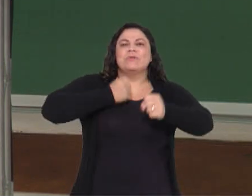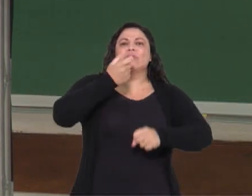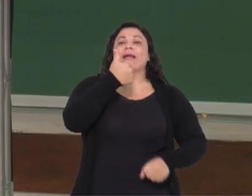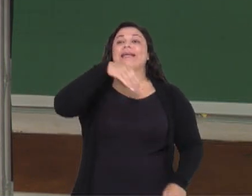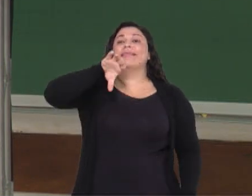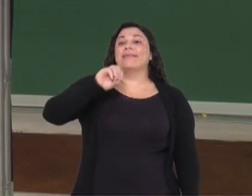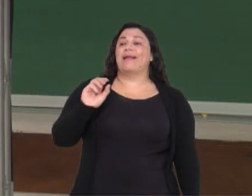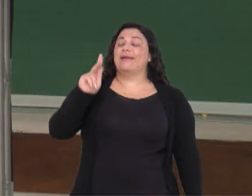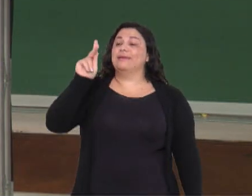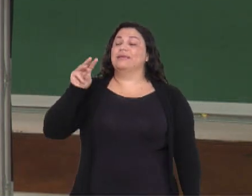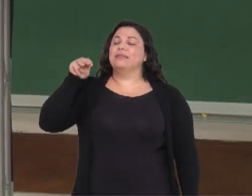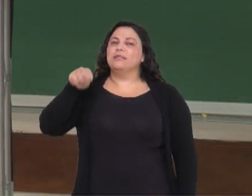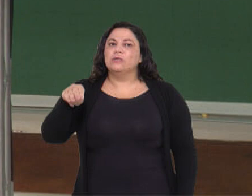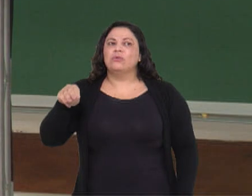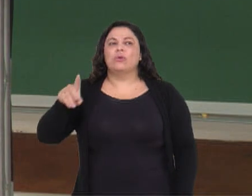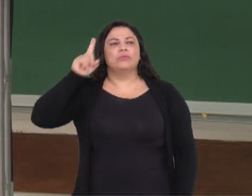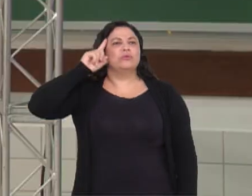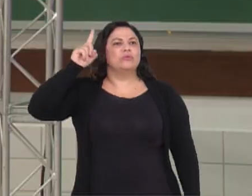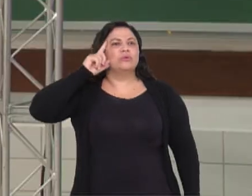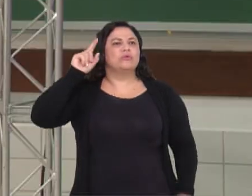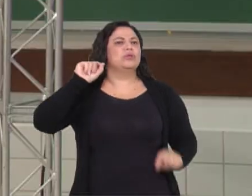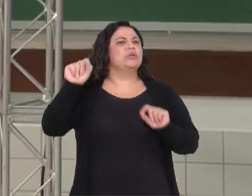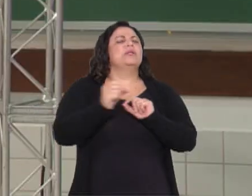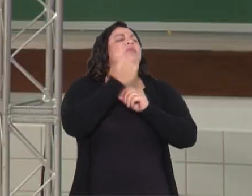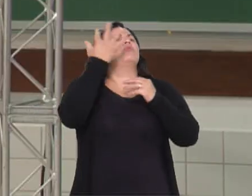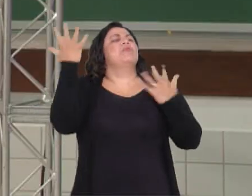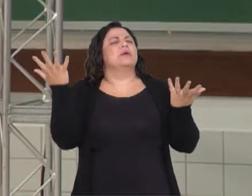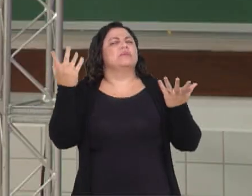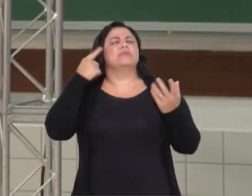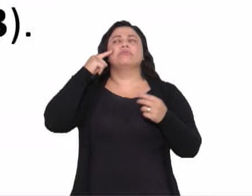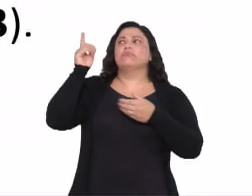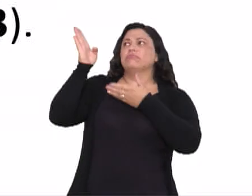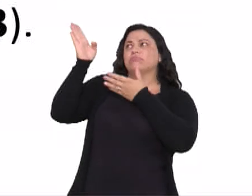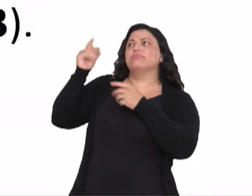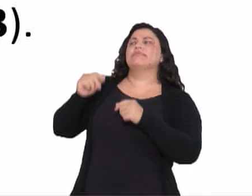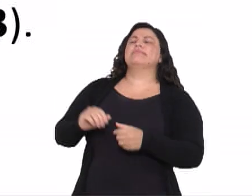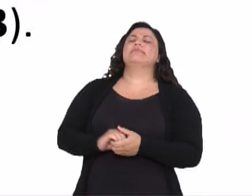contente. Vamos lá? Um tempinho para você. Eu já volto.